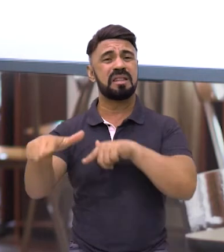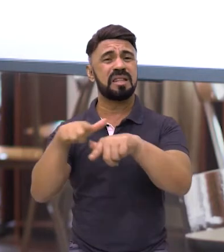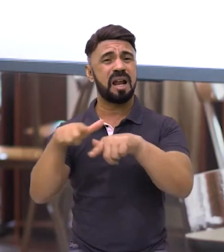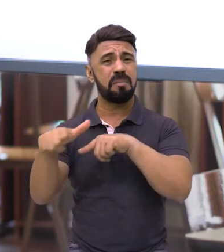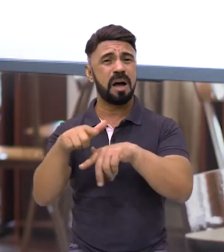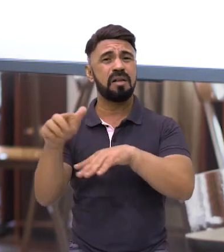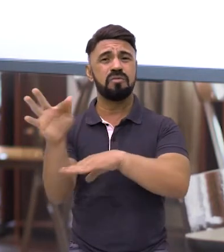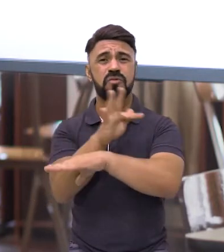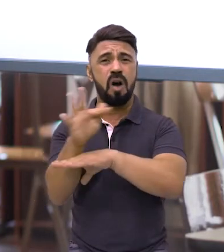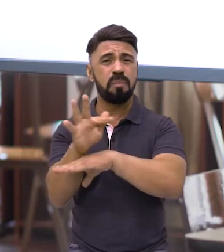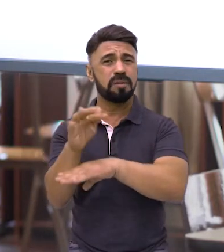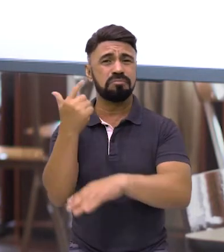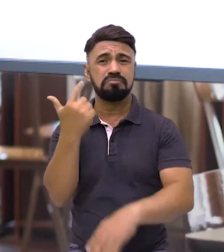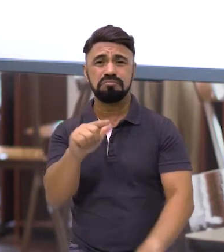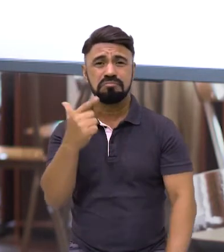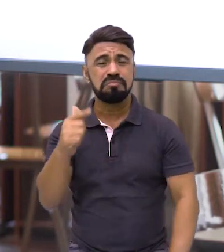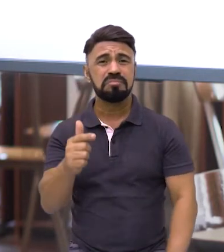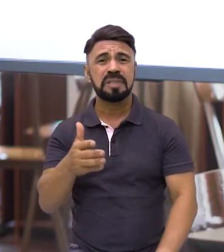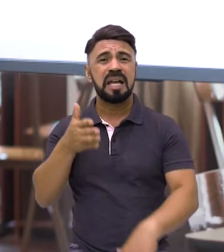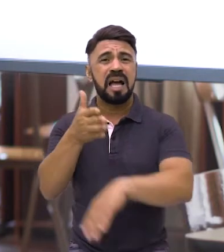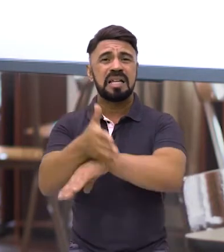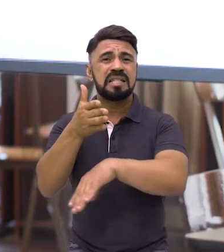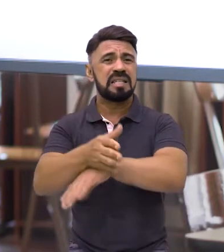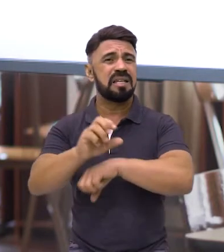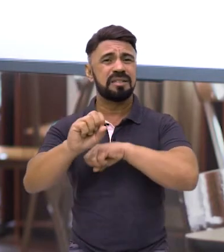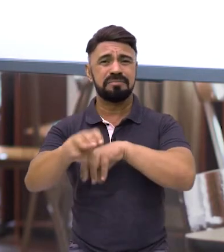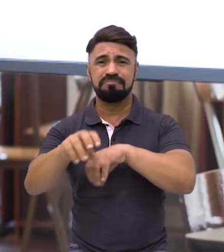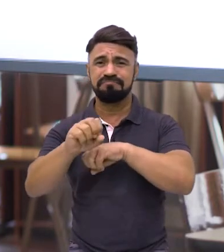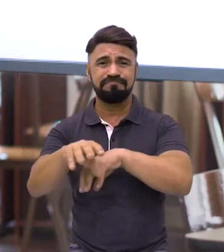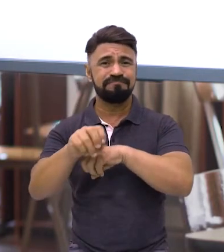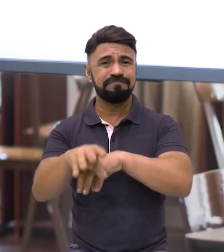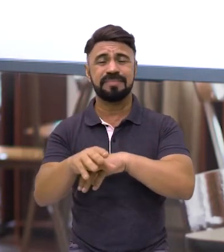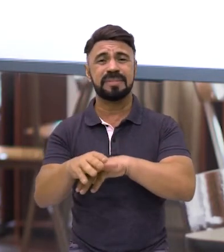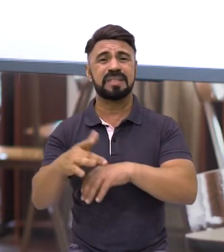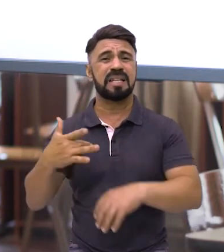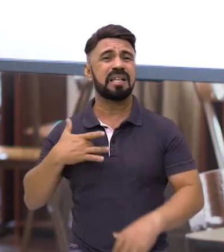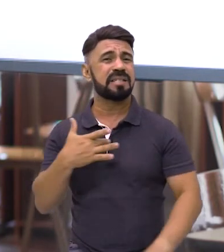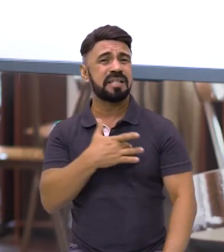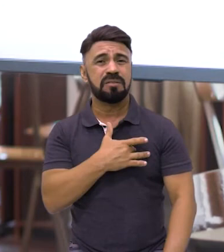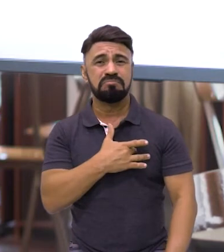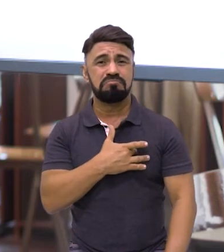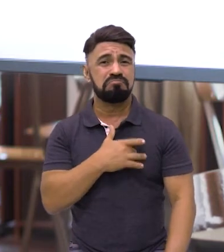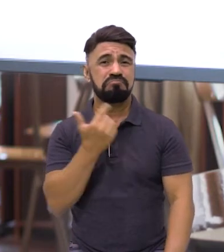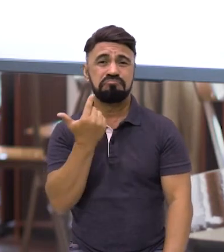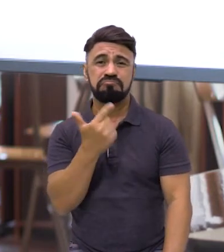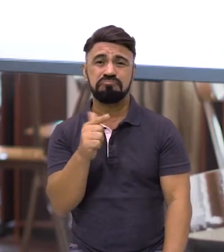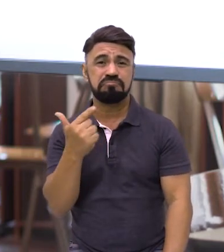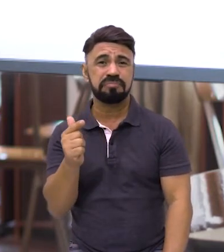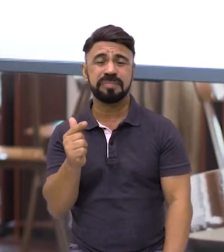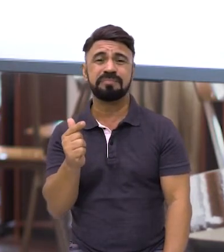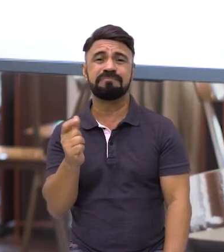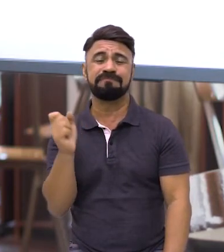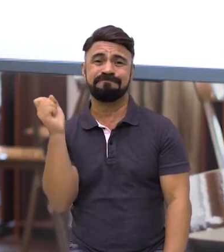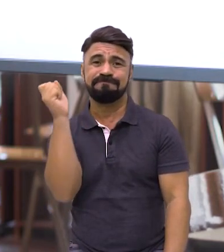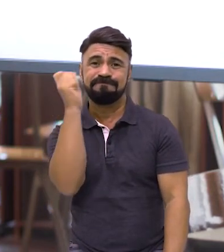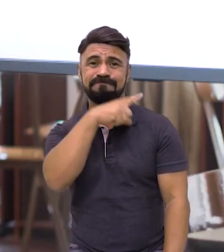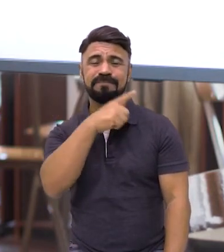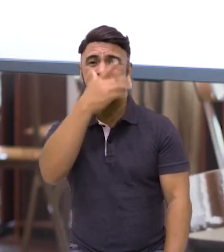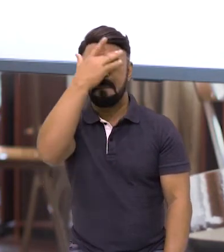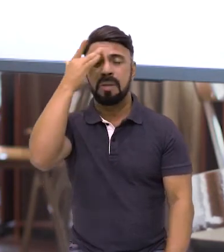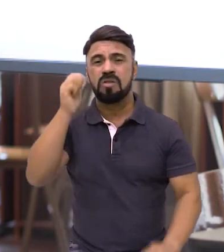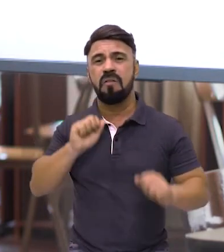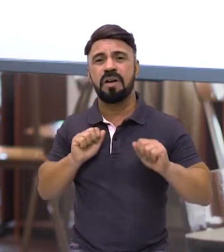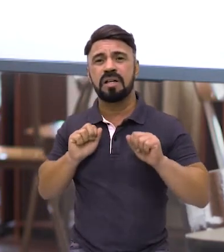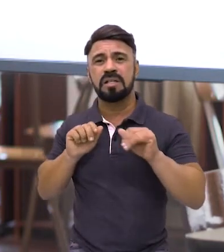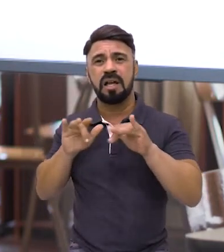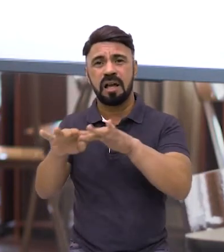emprego formal, acesso à educação, acesso à saúde, porque à medida que essas pessoas vão